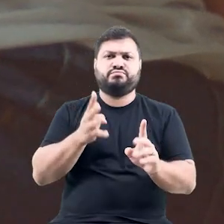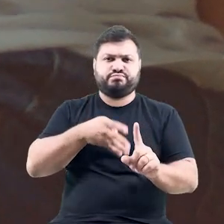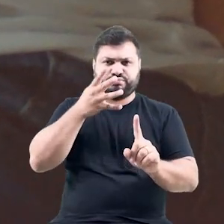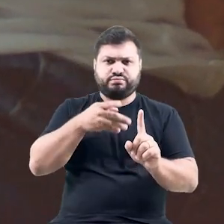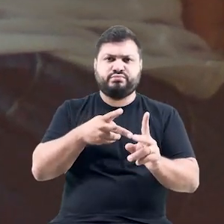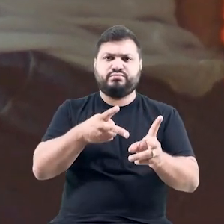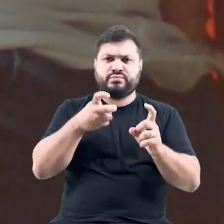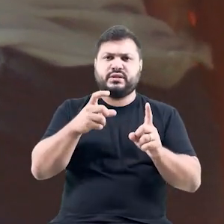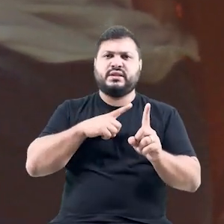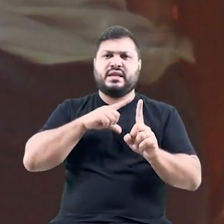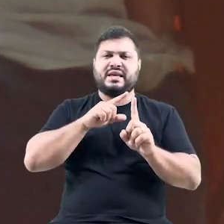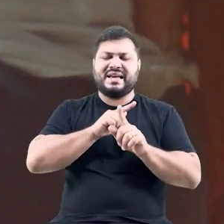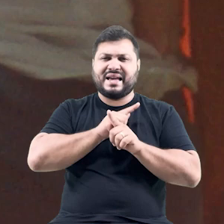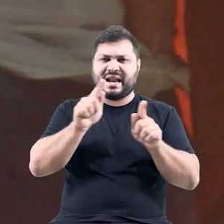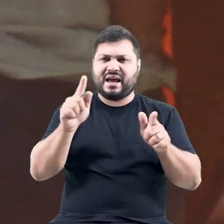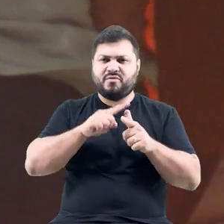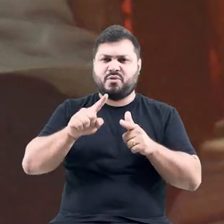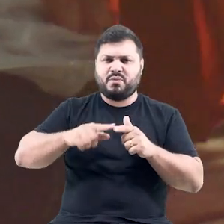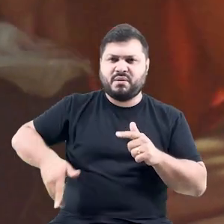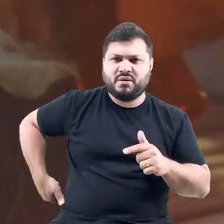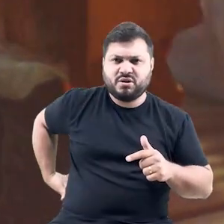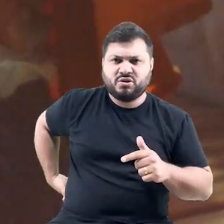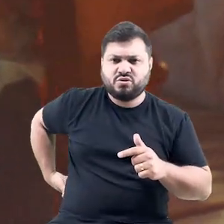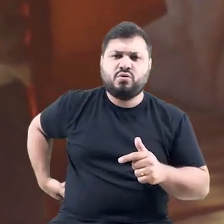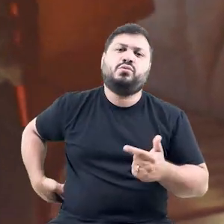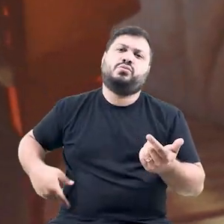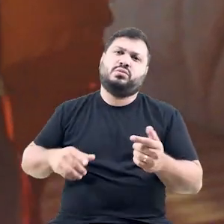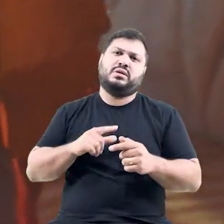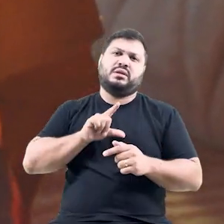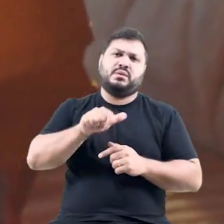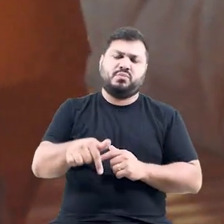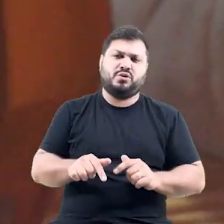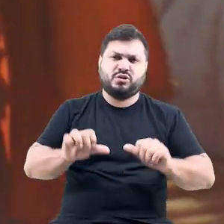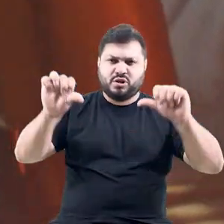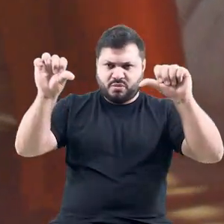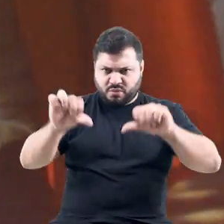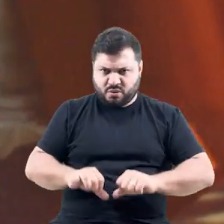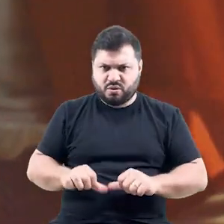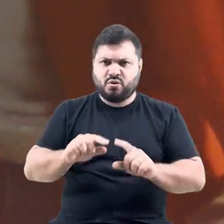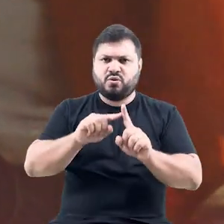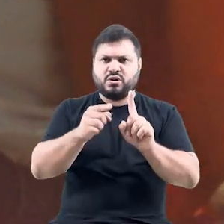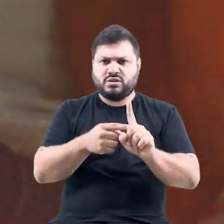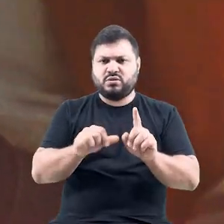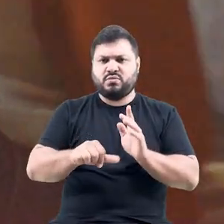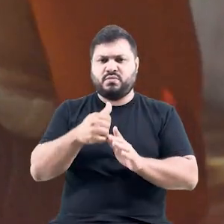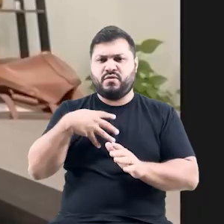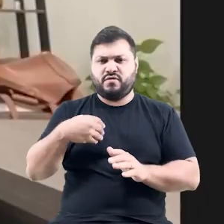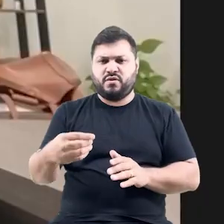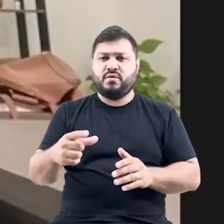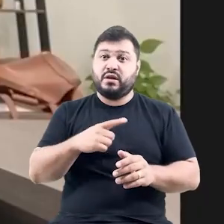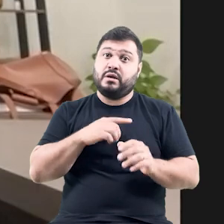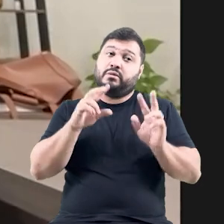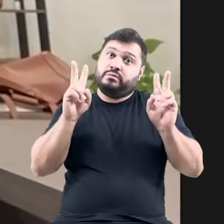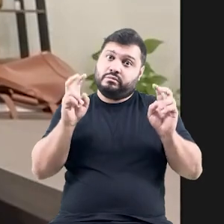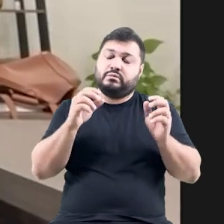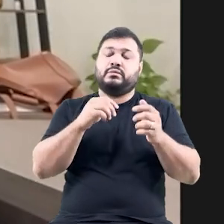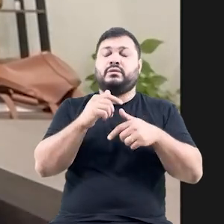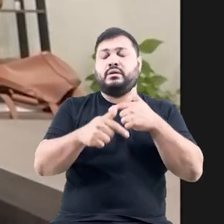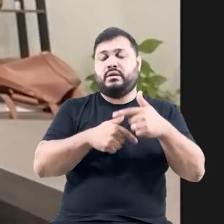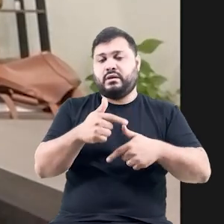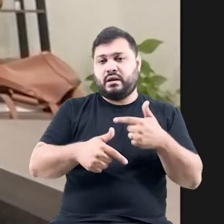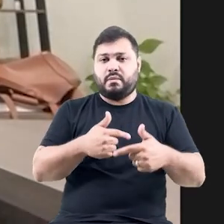foi diagnosticada com um grave problema de coluna, fato que se agravou com a gestação de seu primeiro filho. Estava